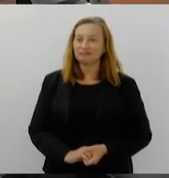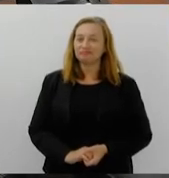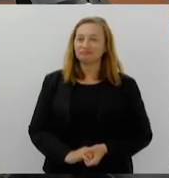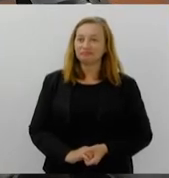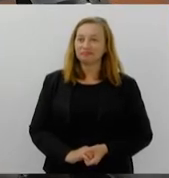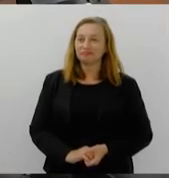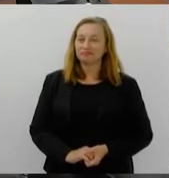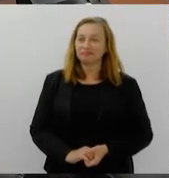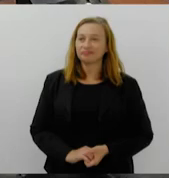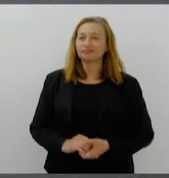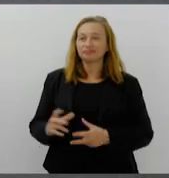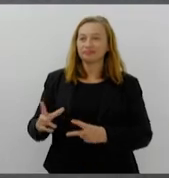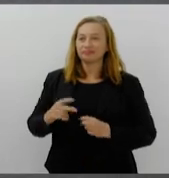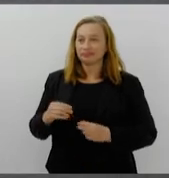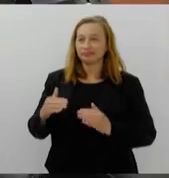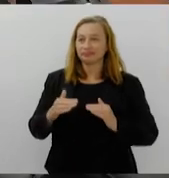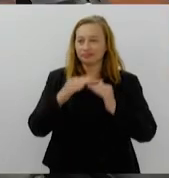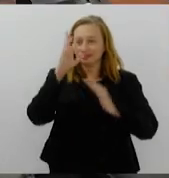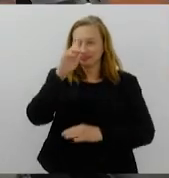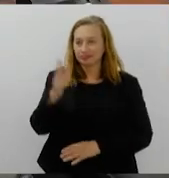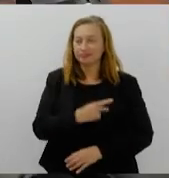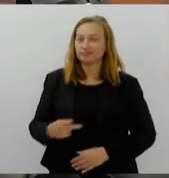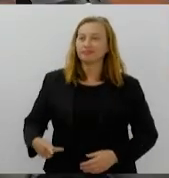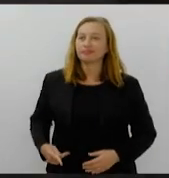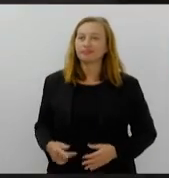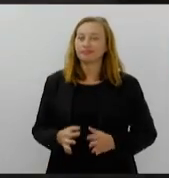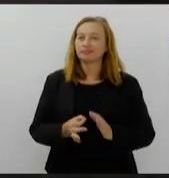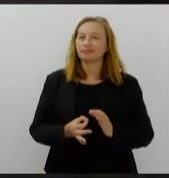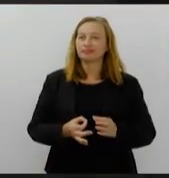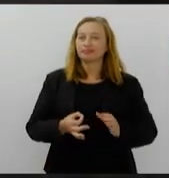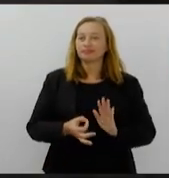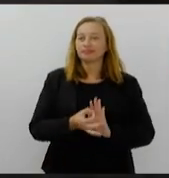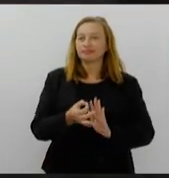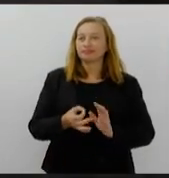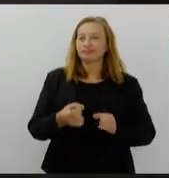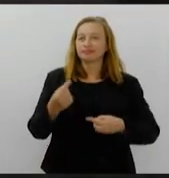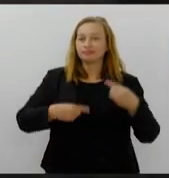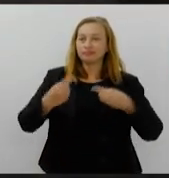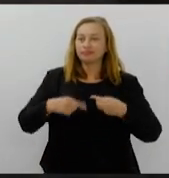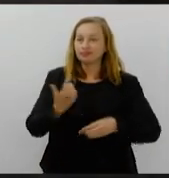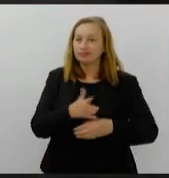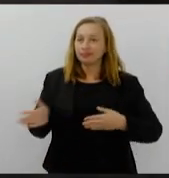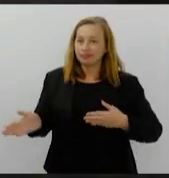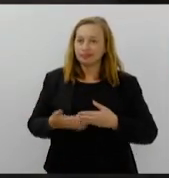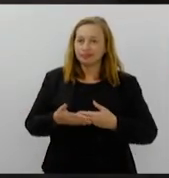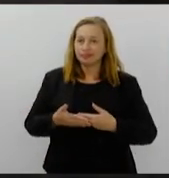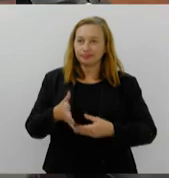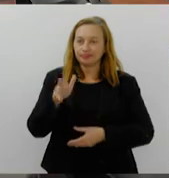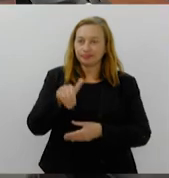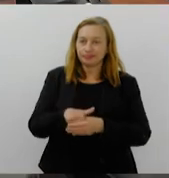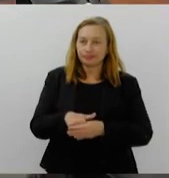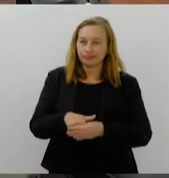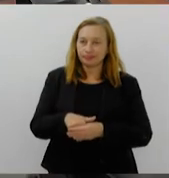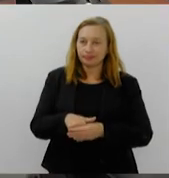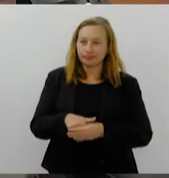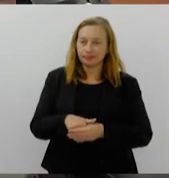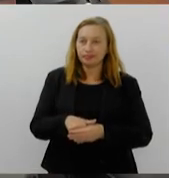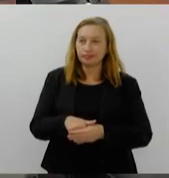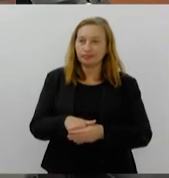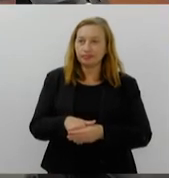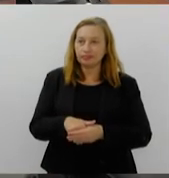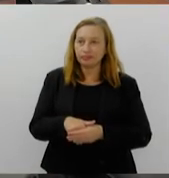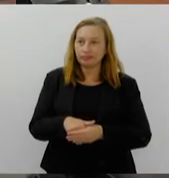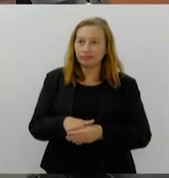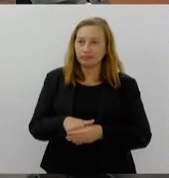No mérito favorável, senhora presidente. Com os pareceres emitidos em discussão, não havendo quem queira discutir, encerrada a discussão. Só para dizer